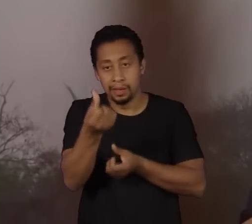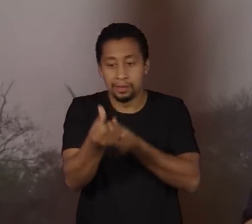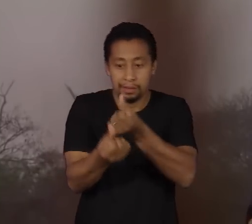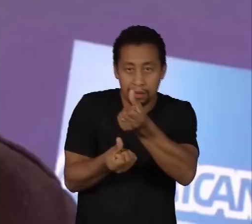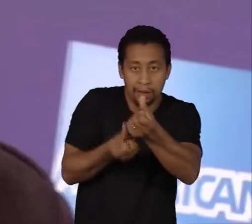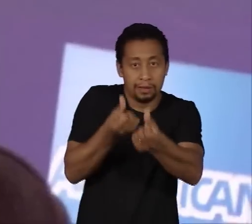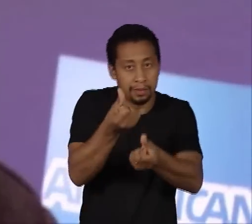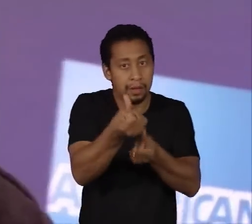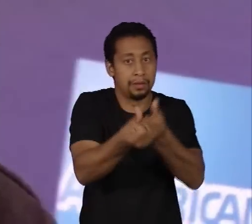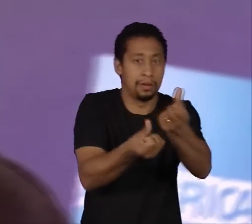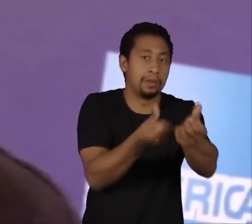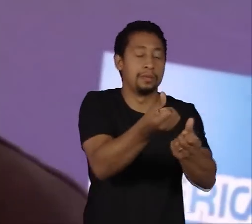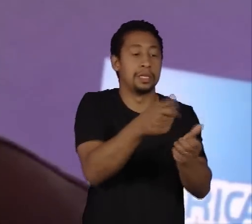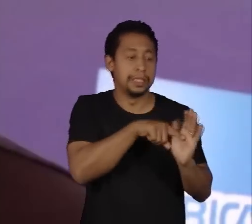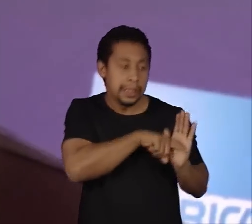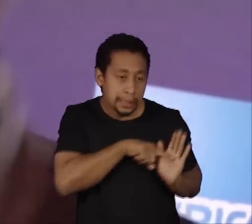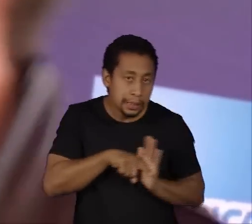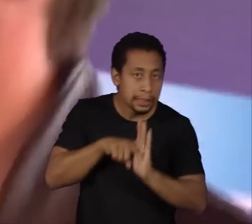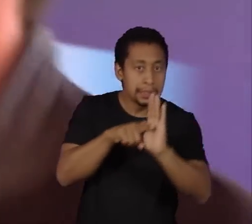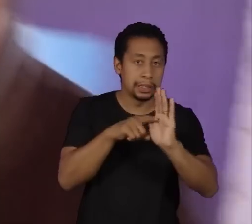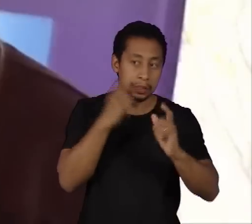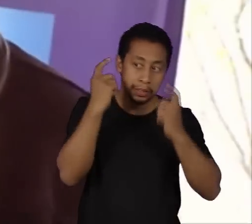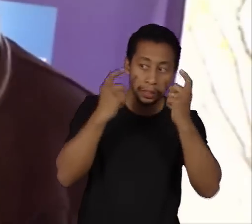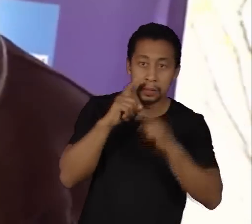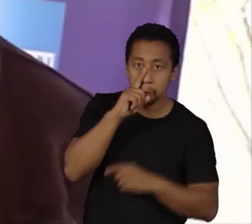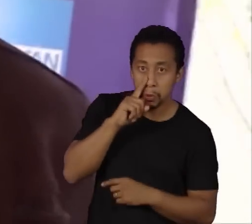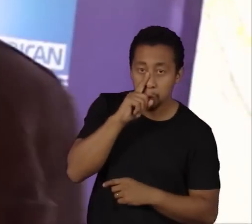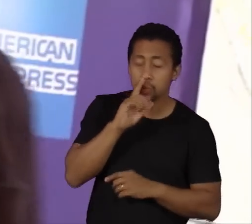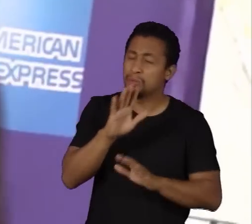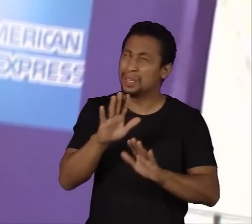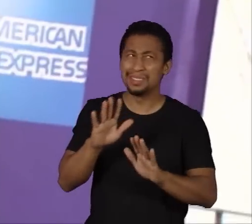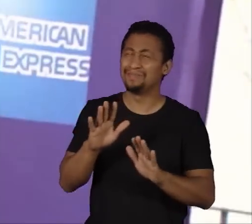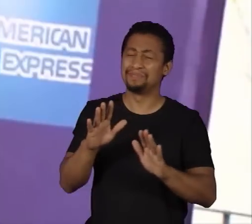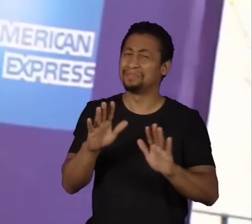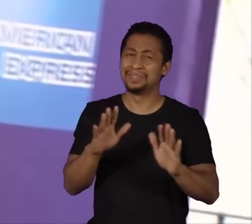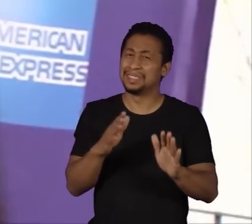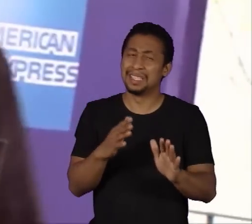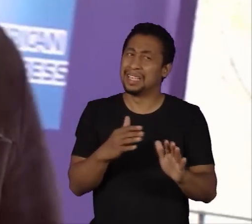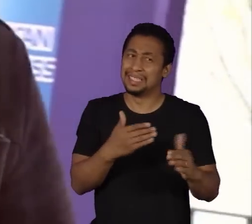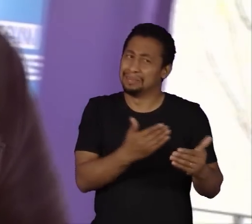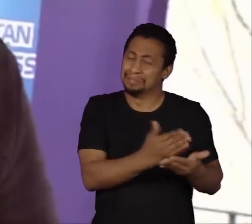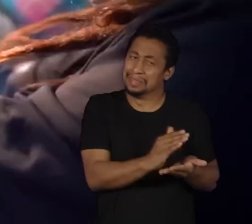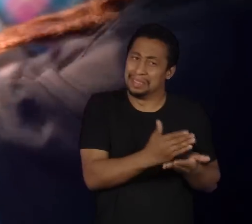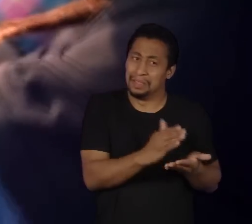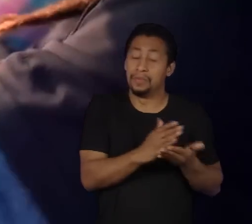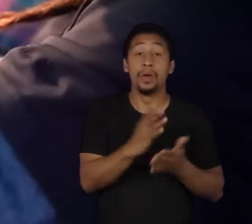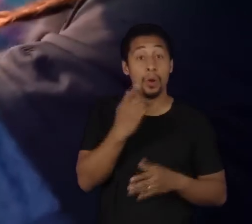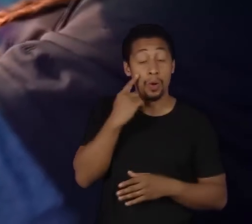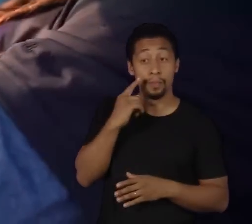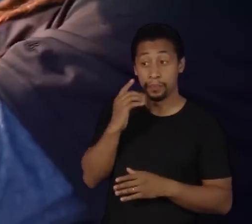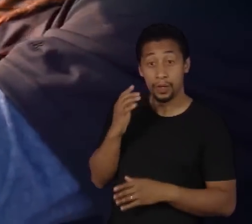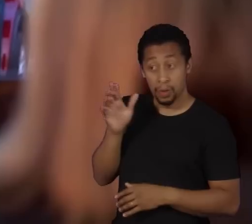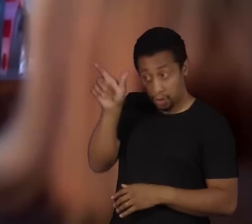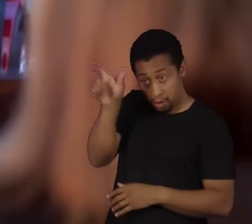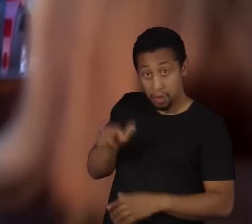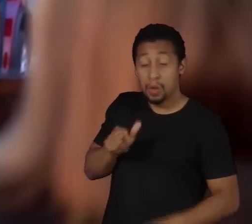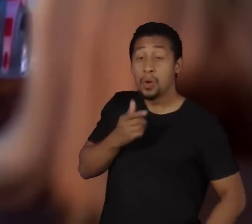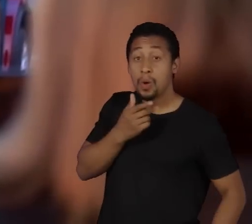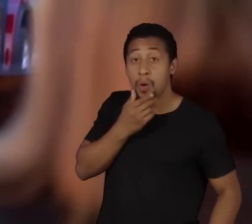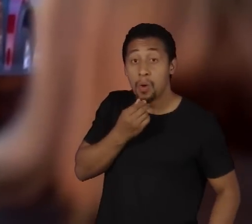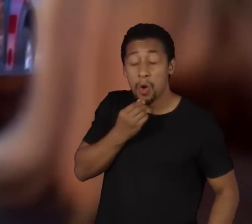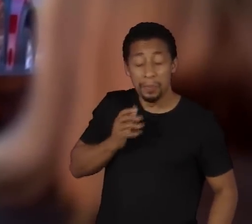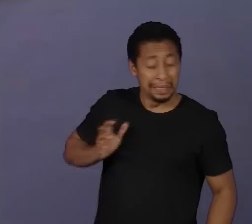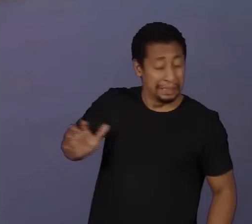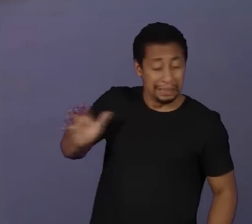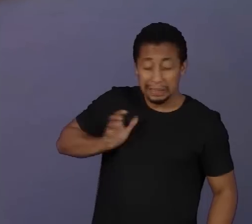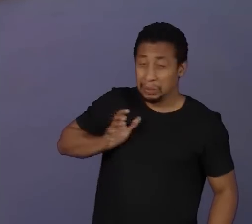a professora acha contraditório. Lembra que entre eles está o bilionário Elon Musk, um dos que mais